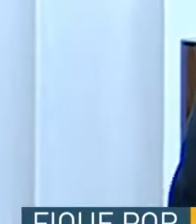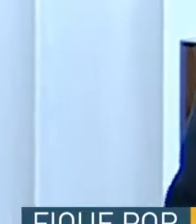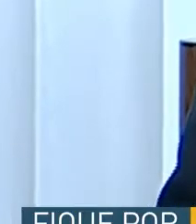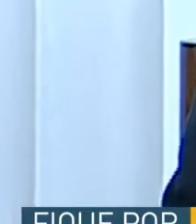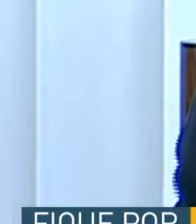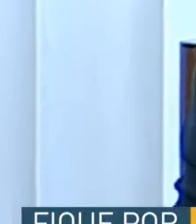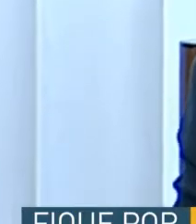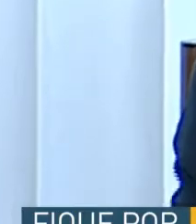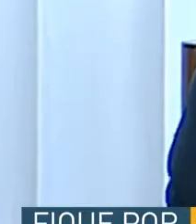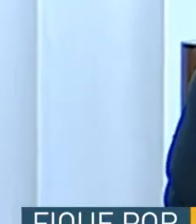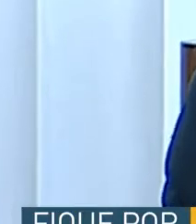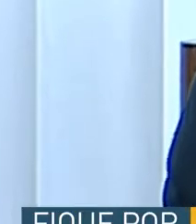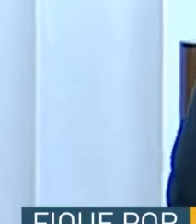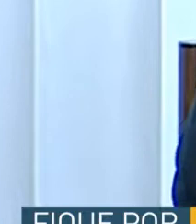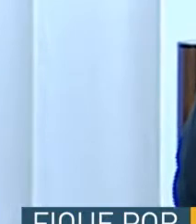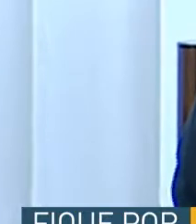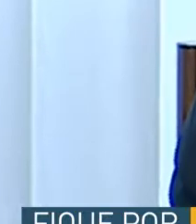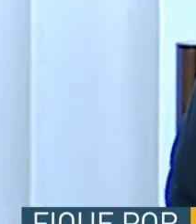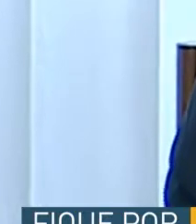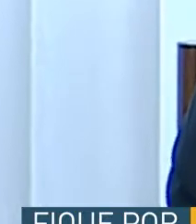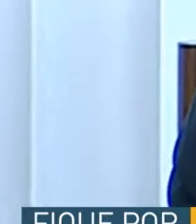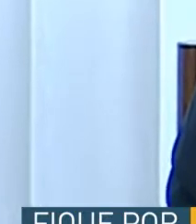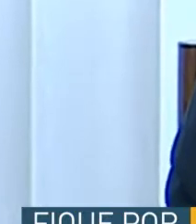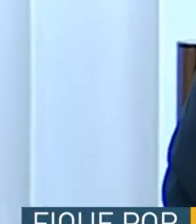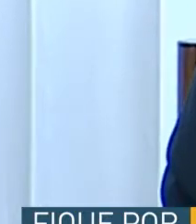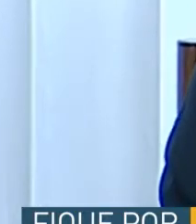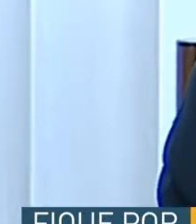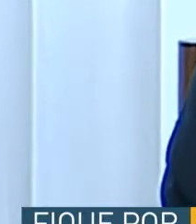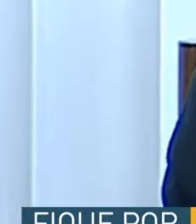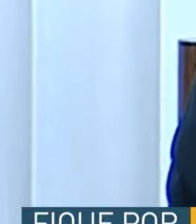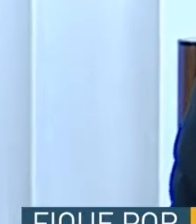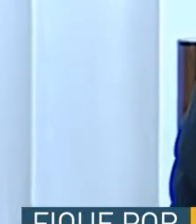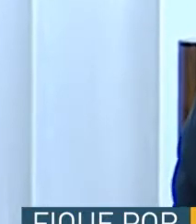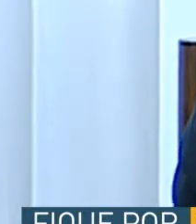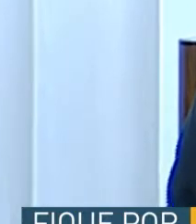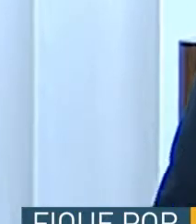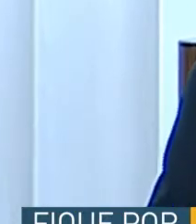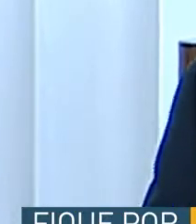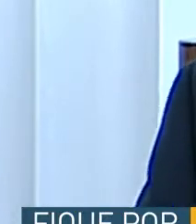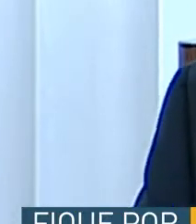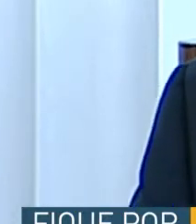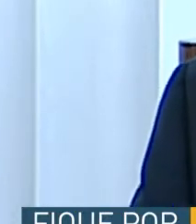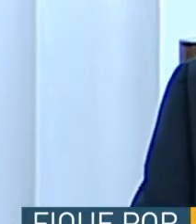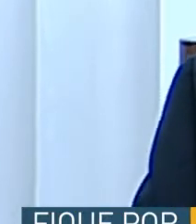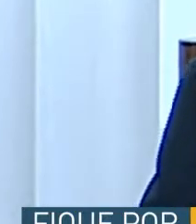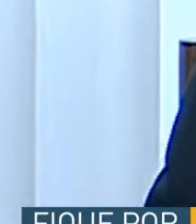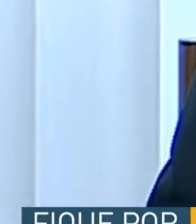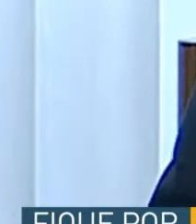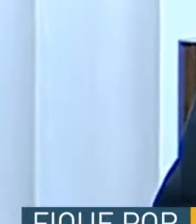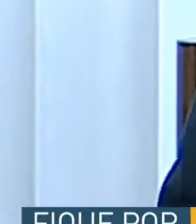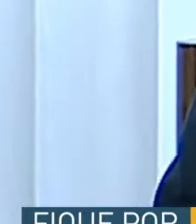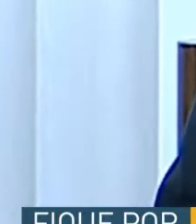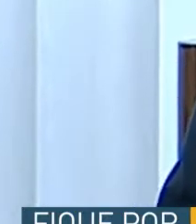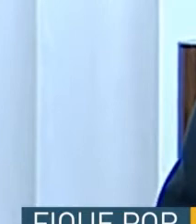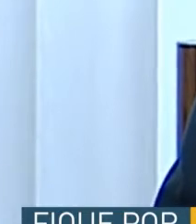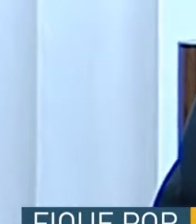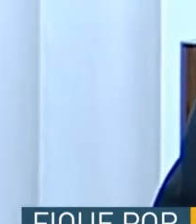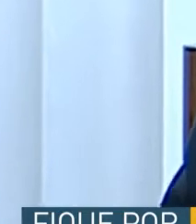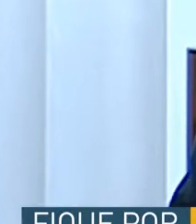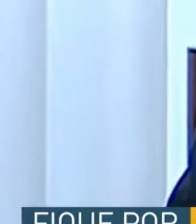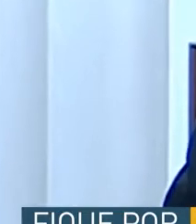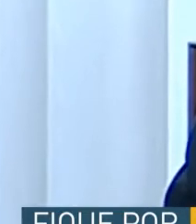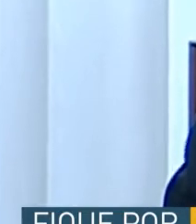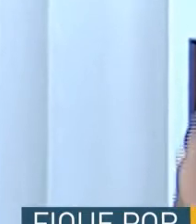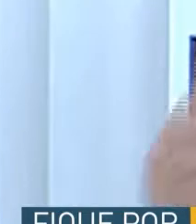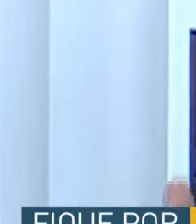etc. Em resumo, esse é o quadro e, portanto, é uma necessidade, de fato, a aprovação da reforma da Previdência